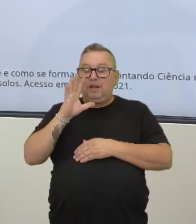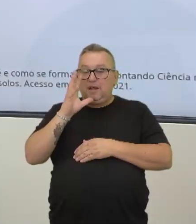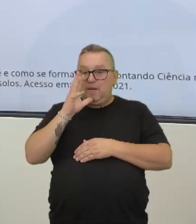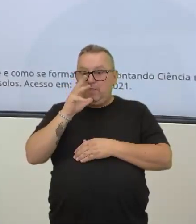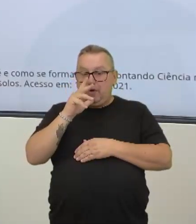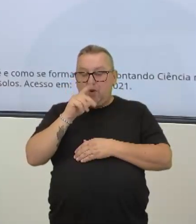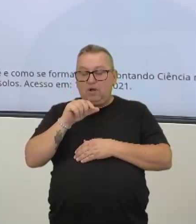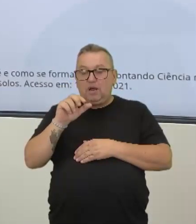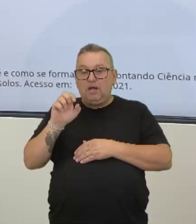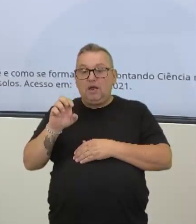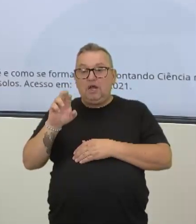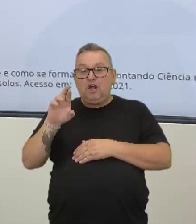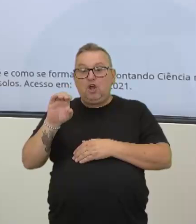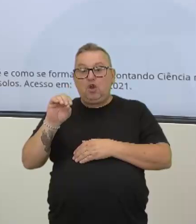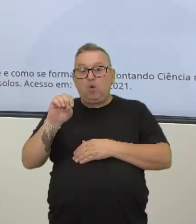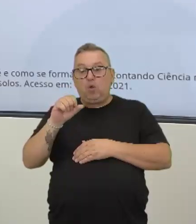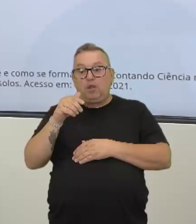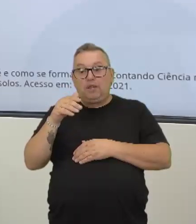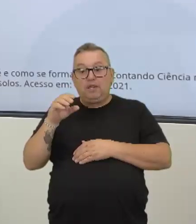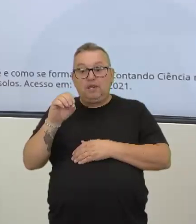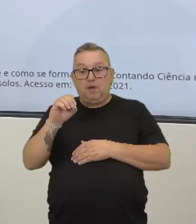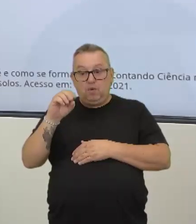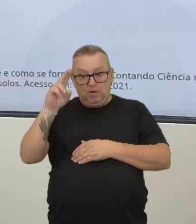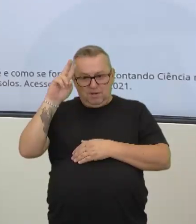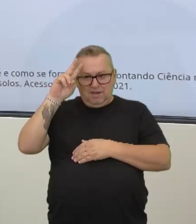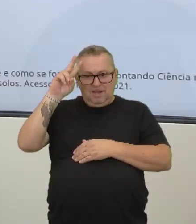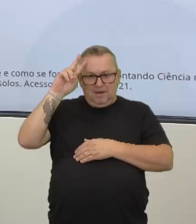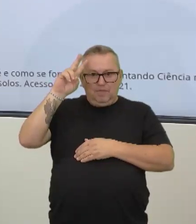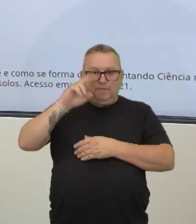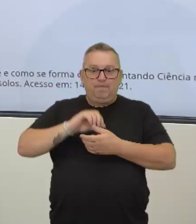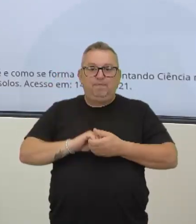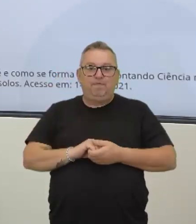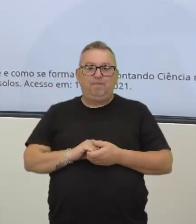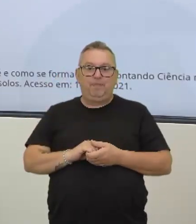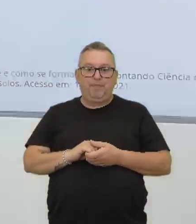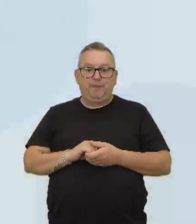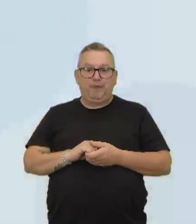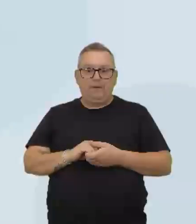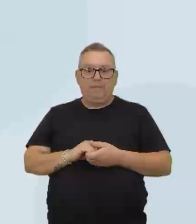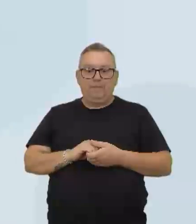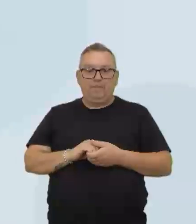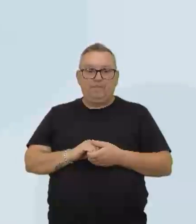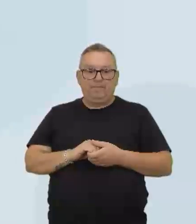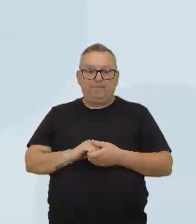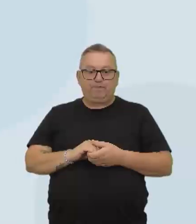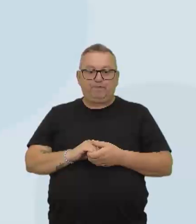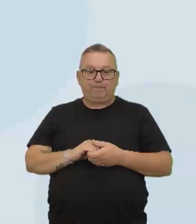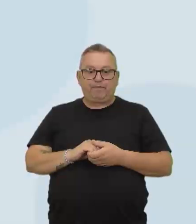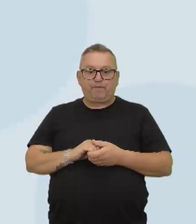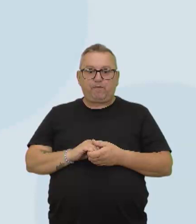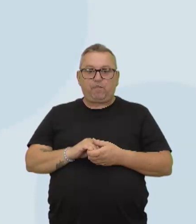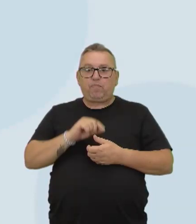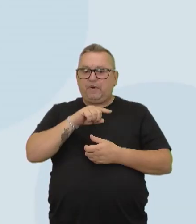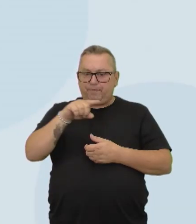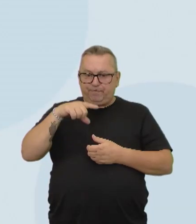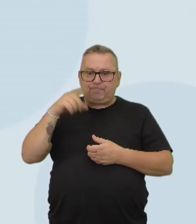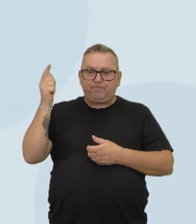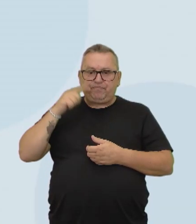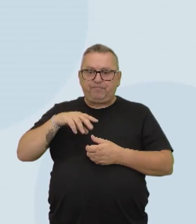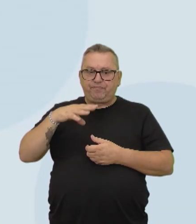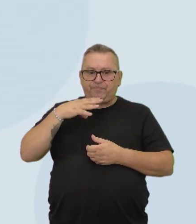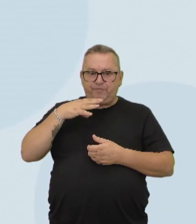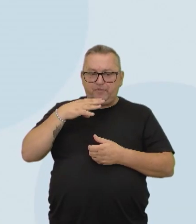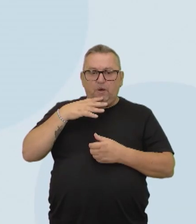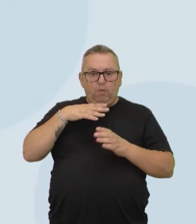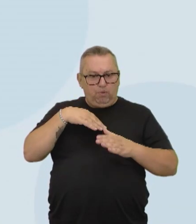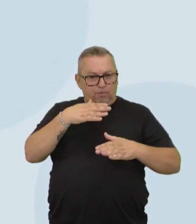aí, que a gente viu das rochas e que depois se transforma em solos, tá certo? Vamos lá voltar lá para o texto. Para que você tenha ideia de